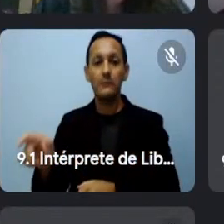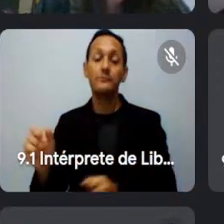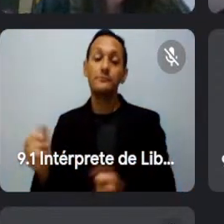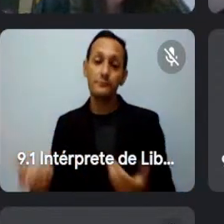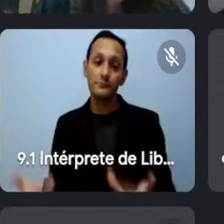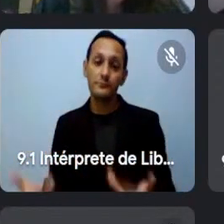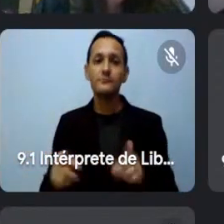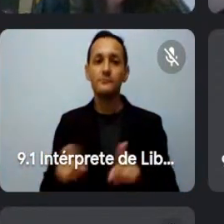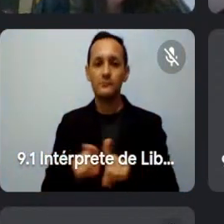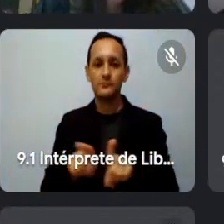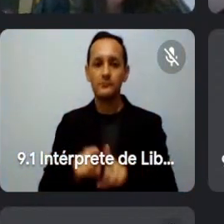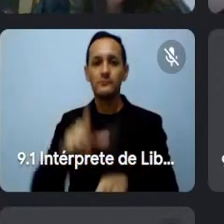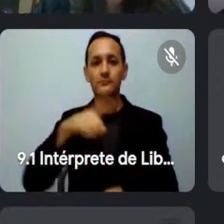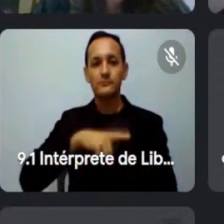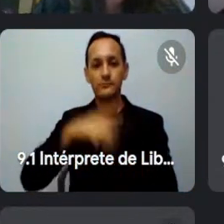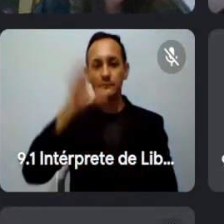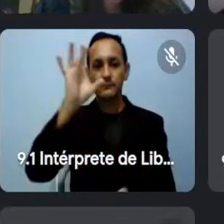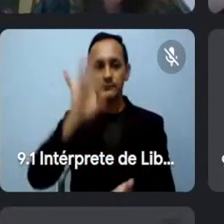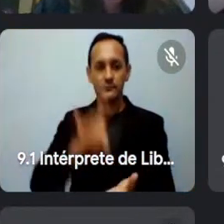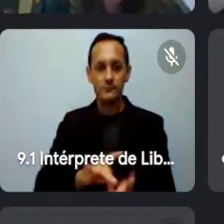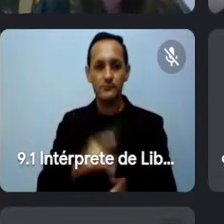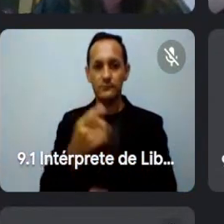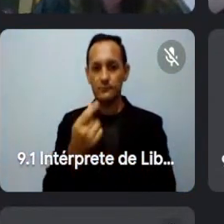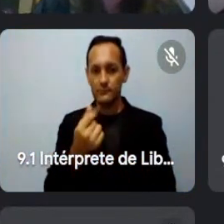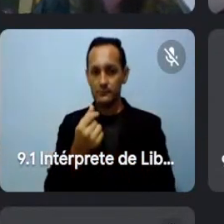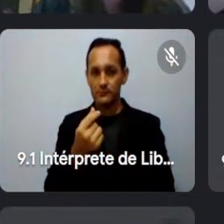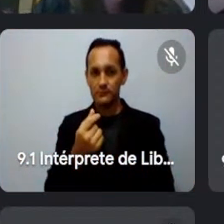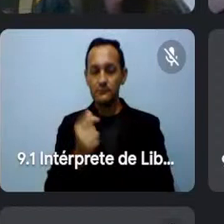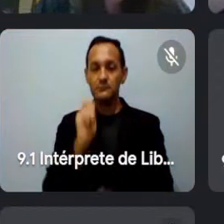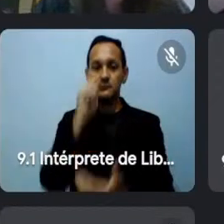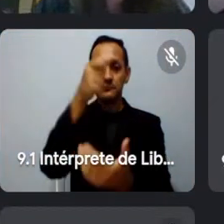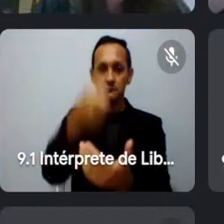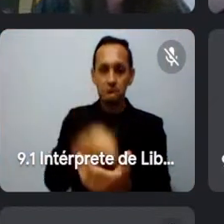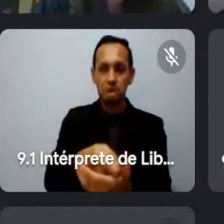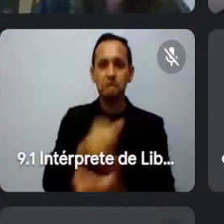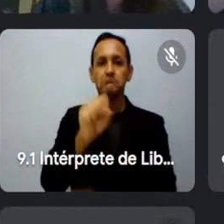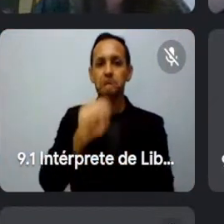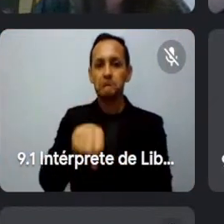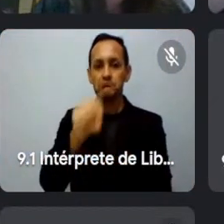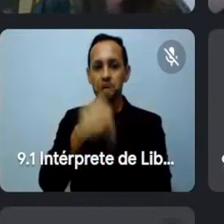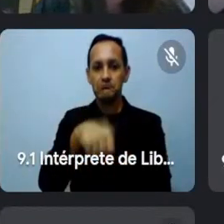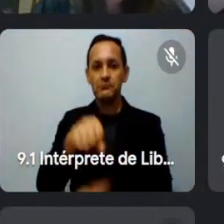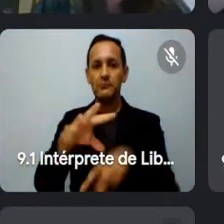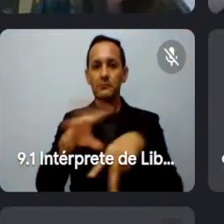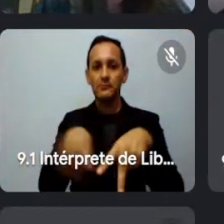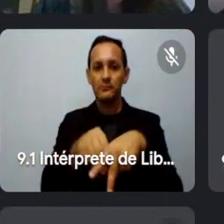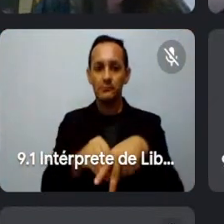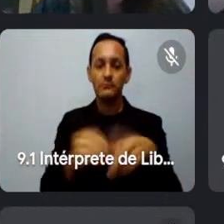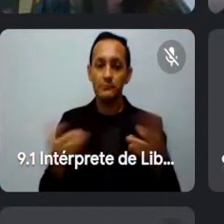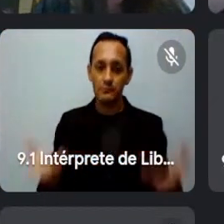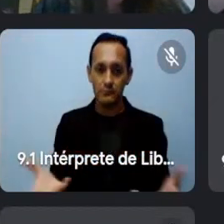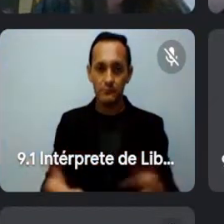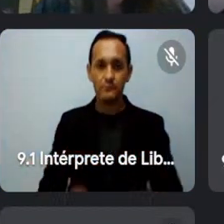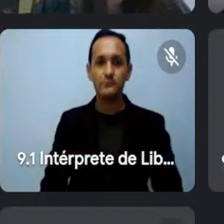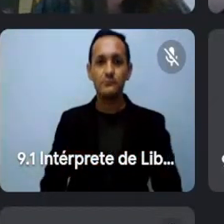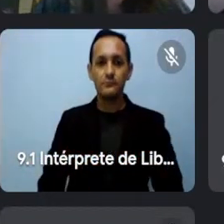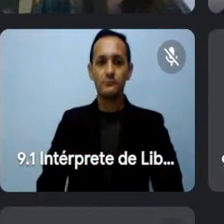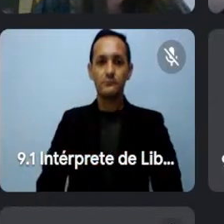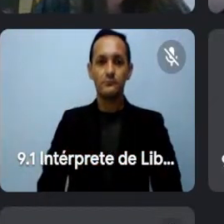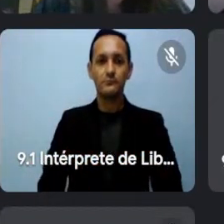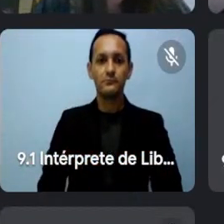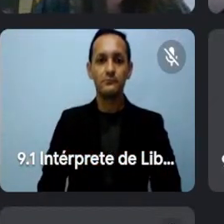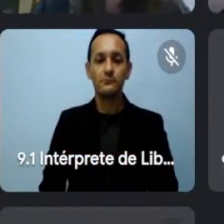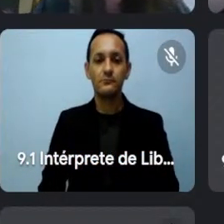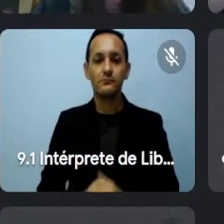essa oferta de dinheiro então seu presente eu entendo o que é esses elementos todos é formam um